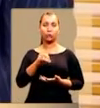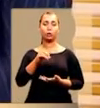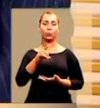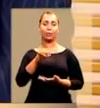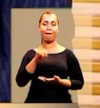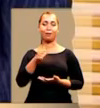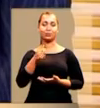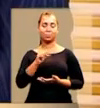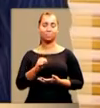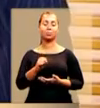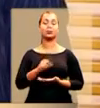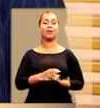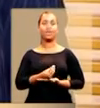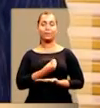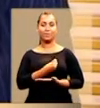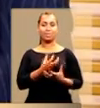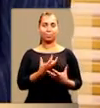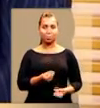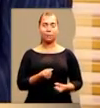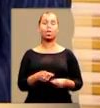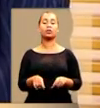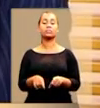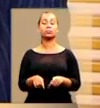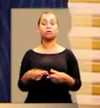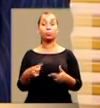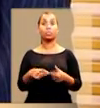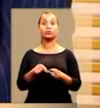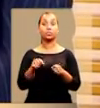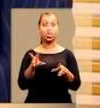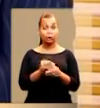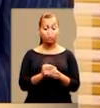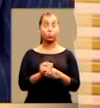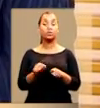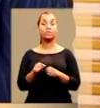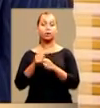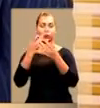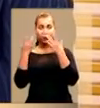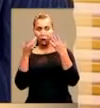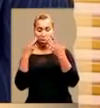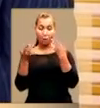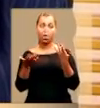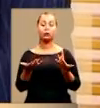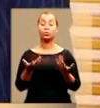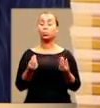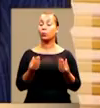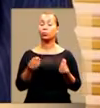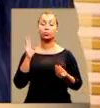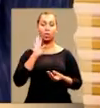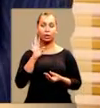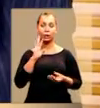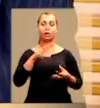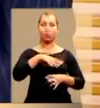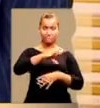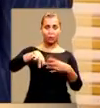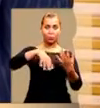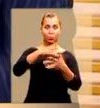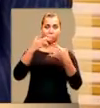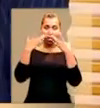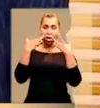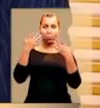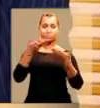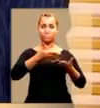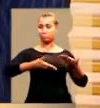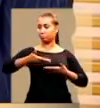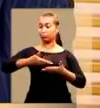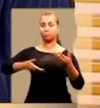Assis, Vidas Secas, do Graciliano. Depois a gente fazia o resumo e fazia o espetáculo. E fazia um festival entre as classes, dentro do